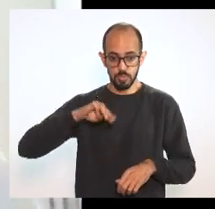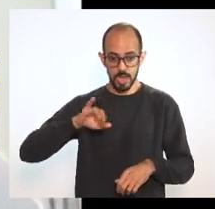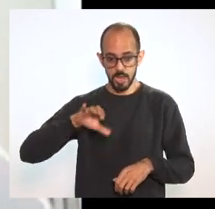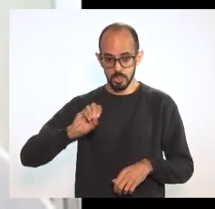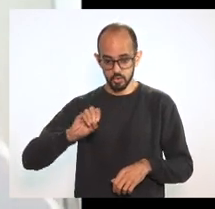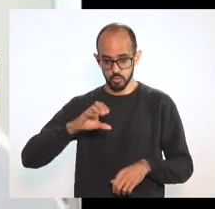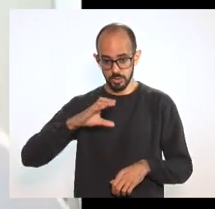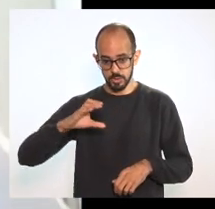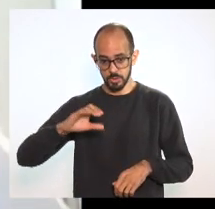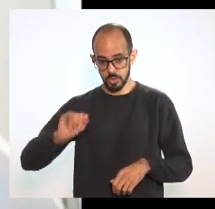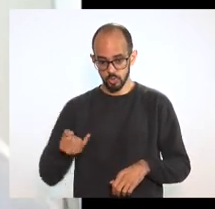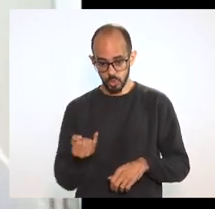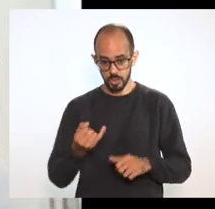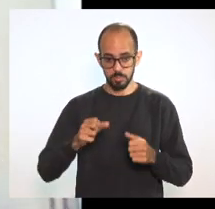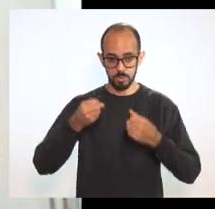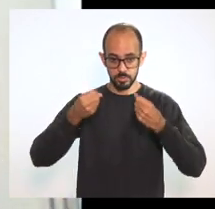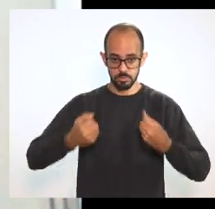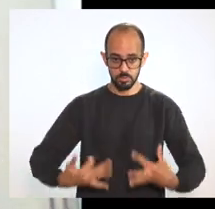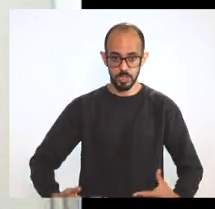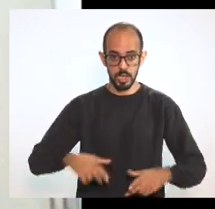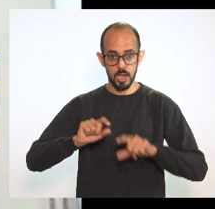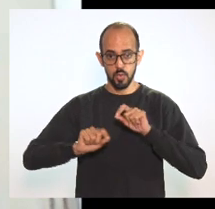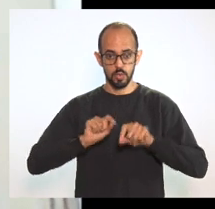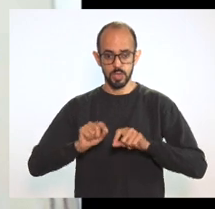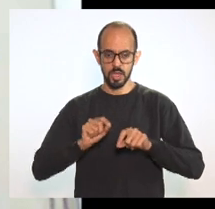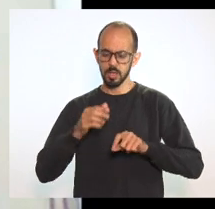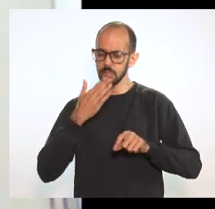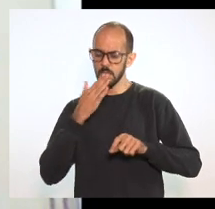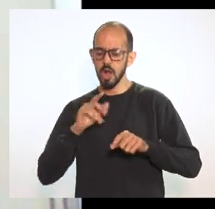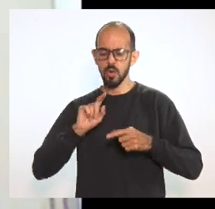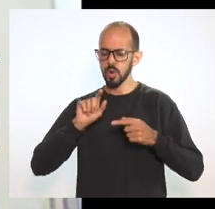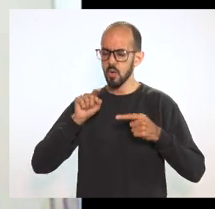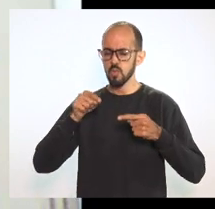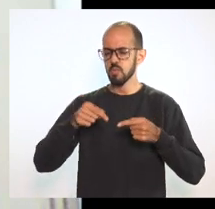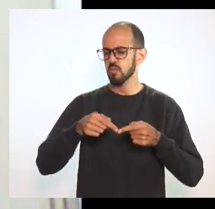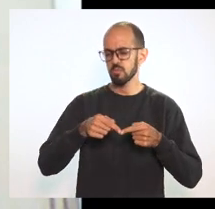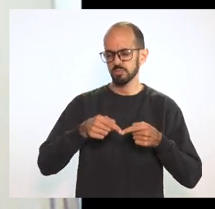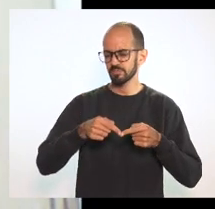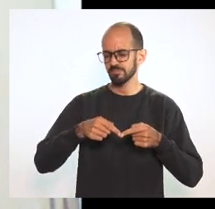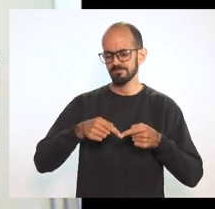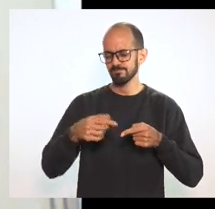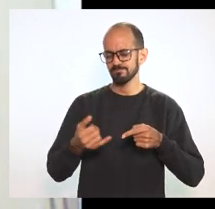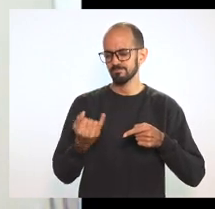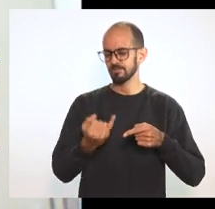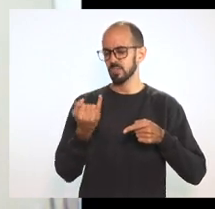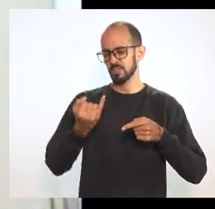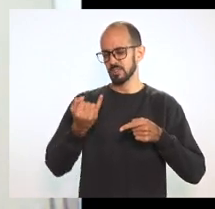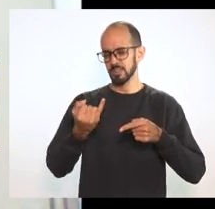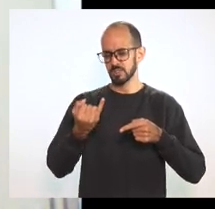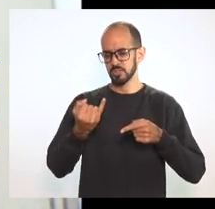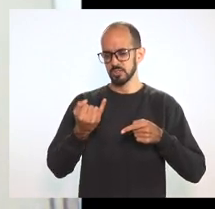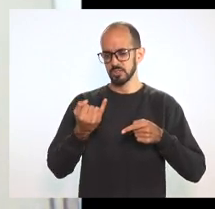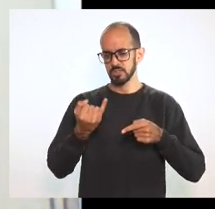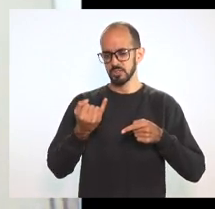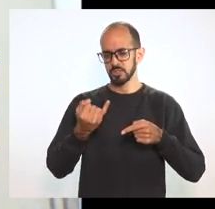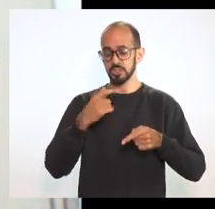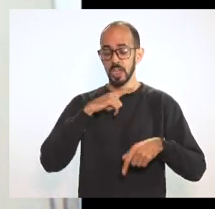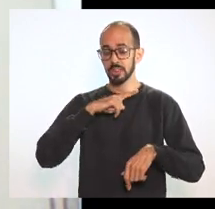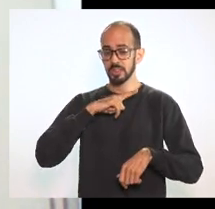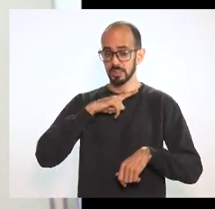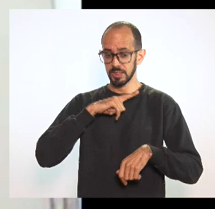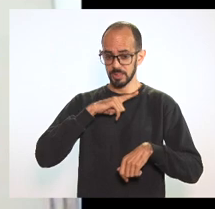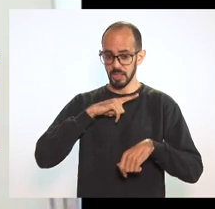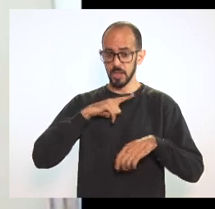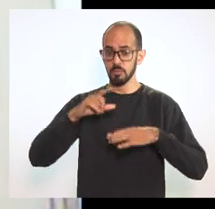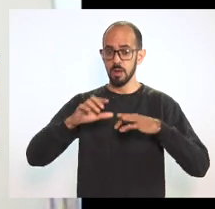deputados, para explicar qual é o ponto central dessa emenda que a gente apresenta. Já há, na Política Nacional de